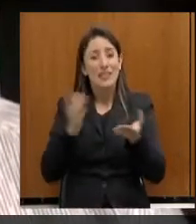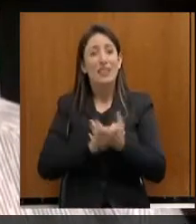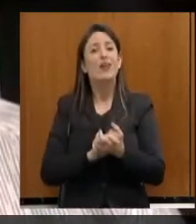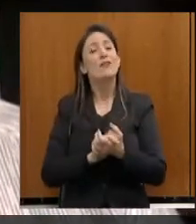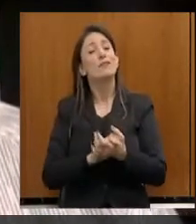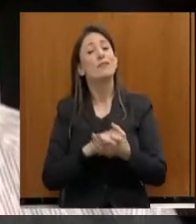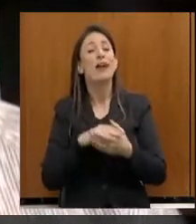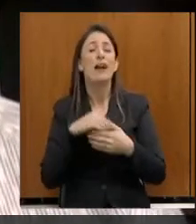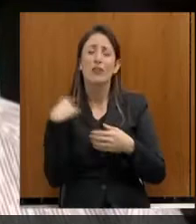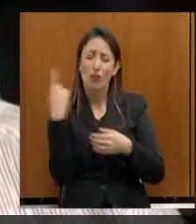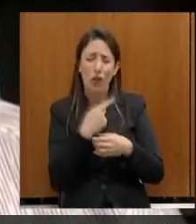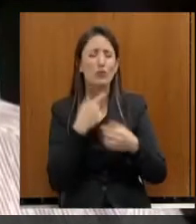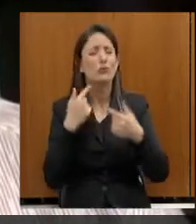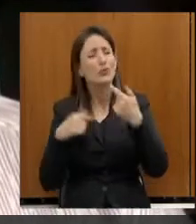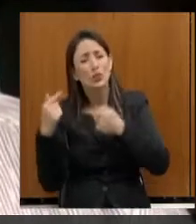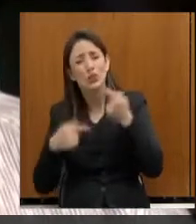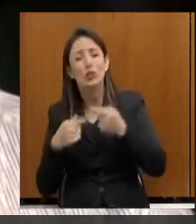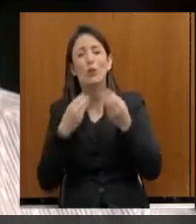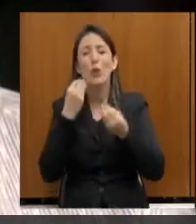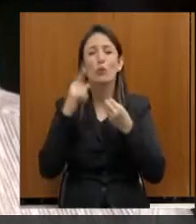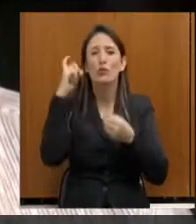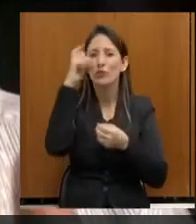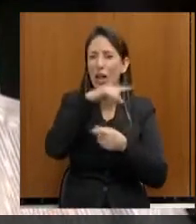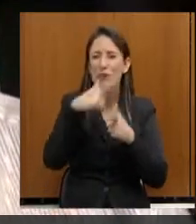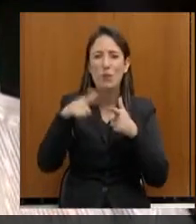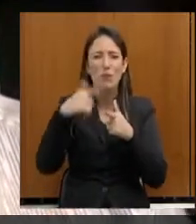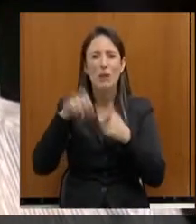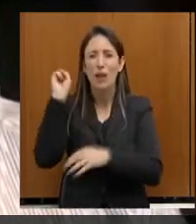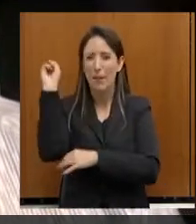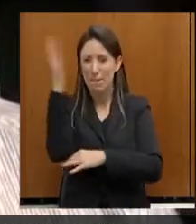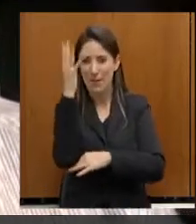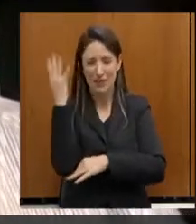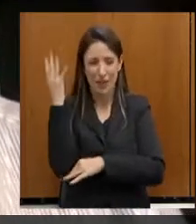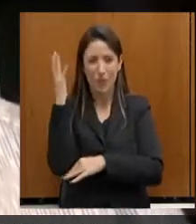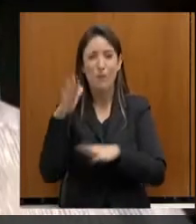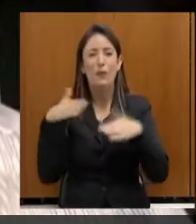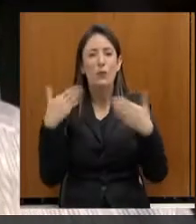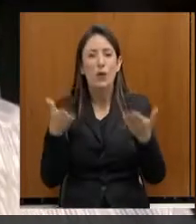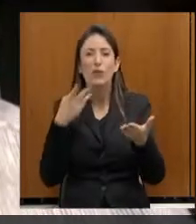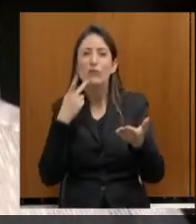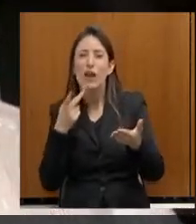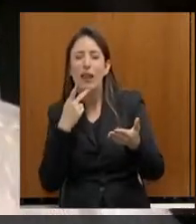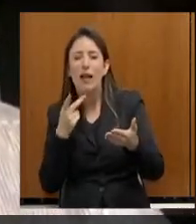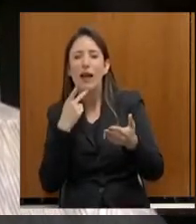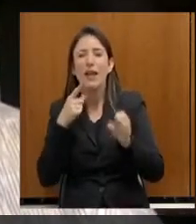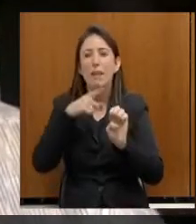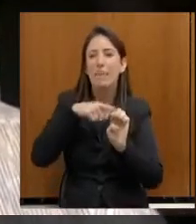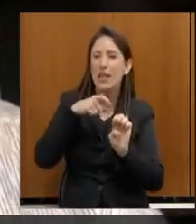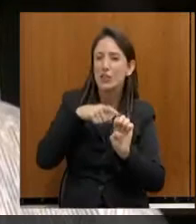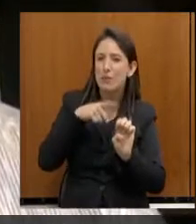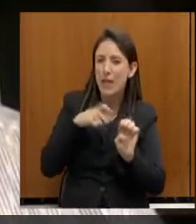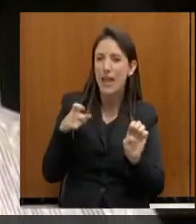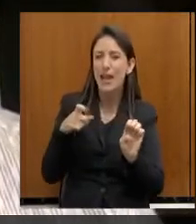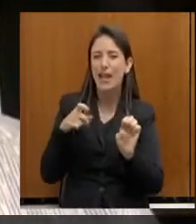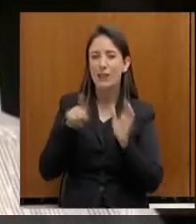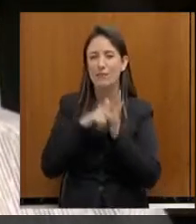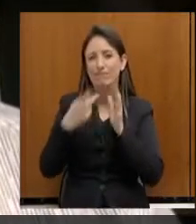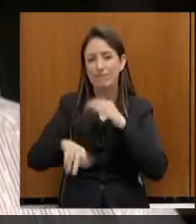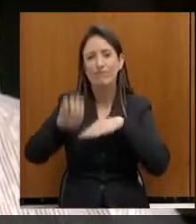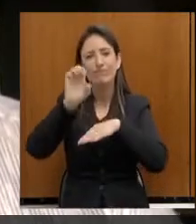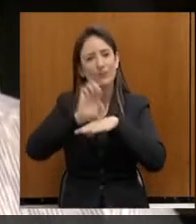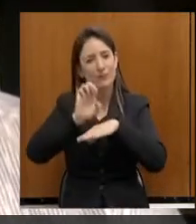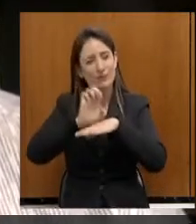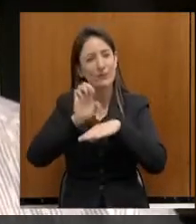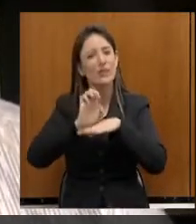tendo das questões ambientais tudo quando a gente fala e Empreendimentos no nosso estado principalmente aqui no